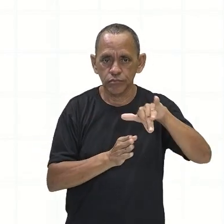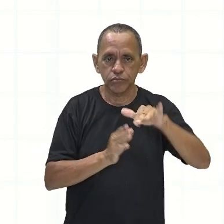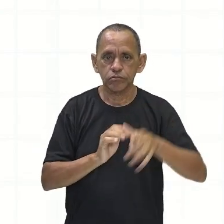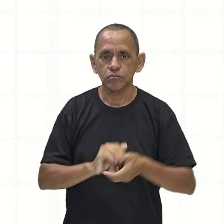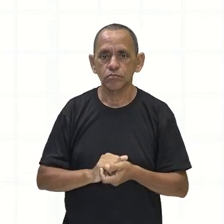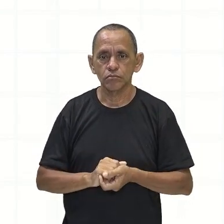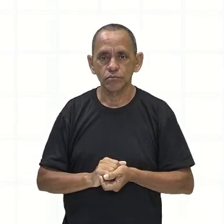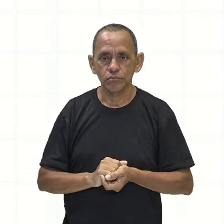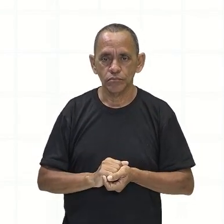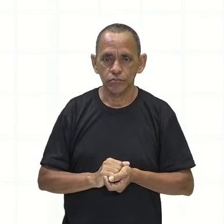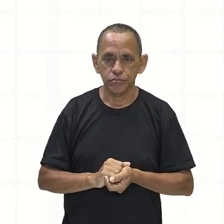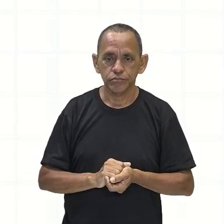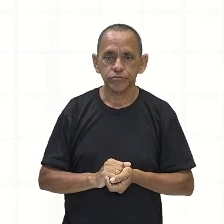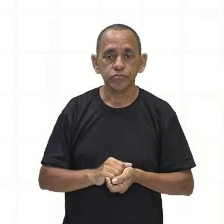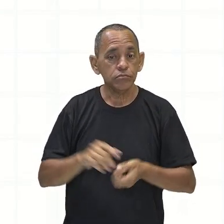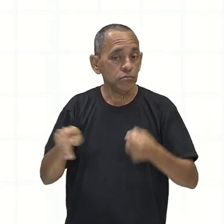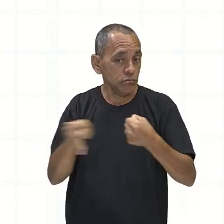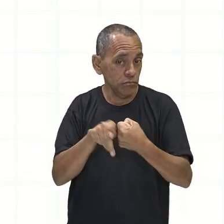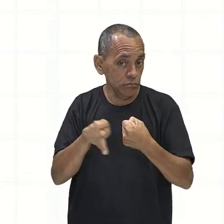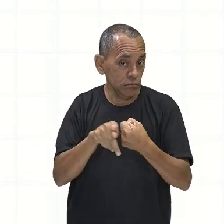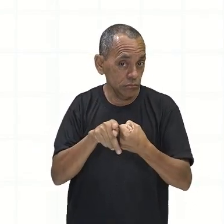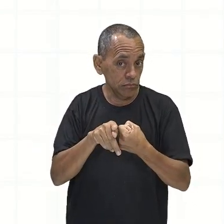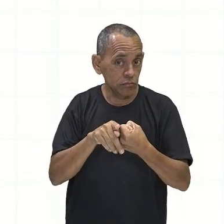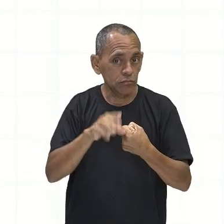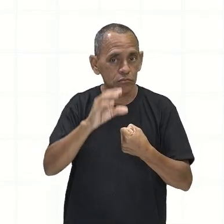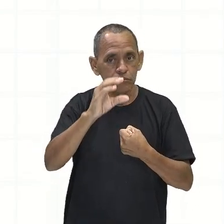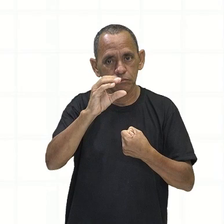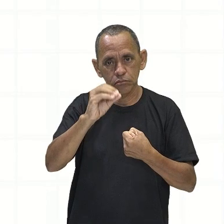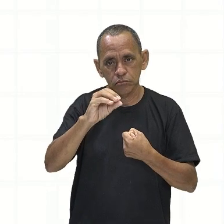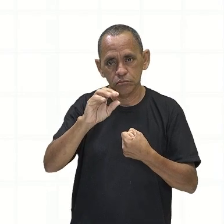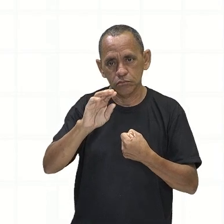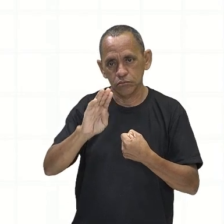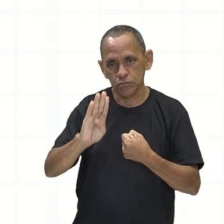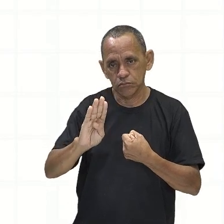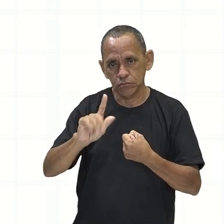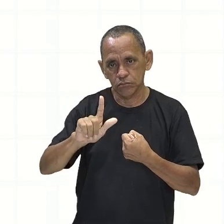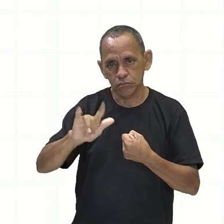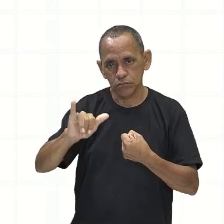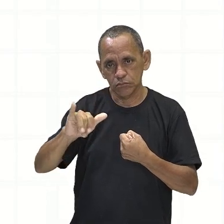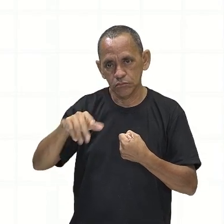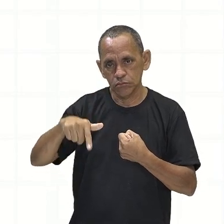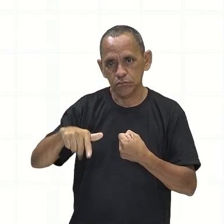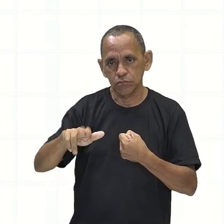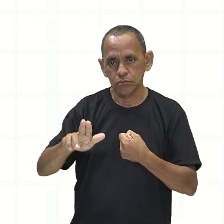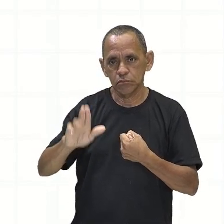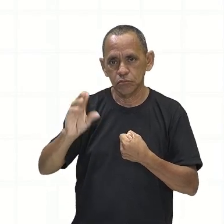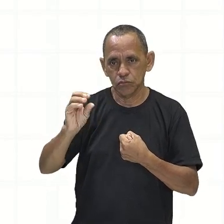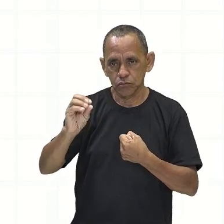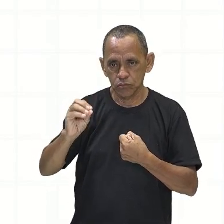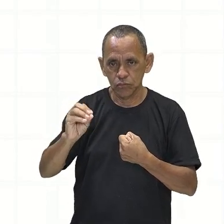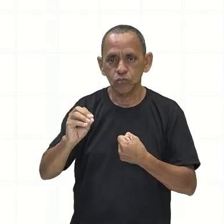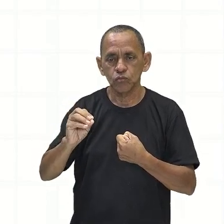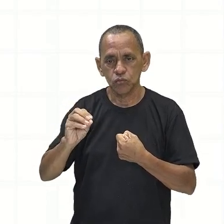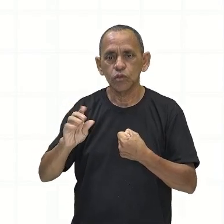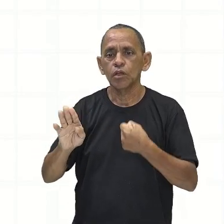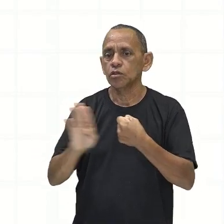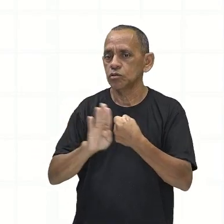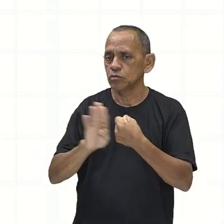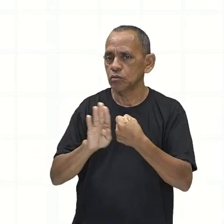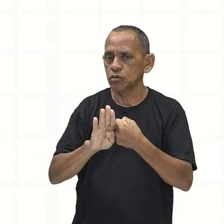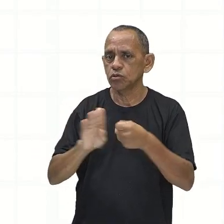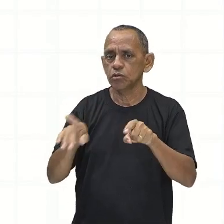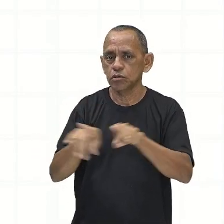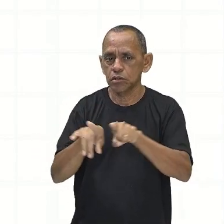caso oblíquo, ainda, olha só. Também aparece para substituir substantivos. Substantivos,